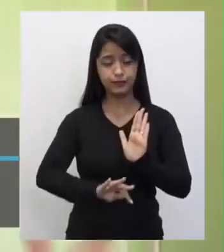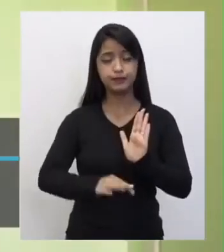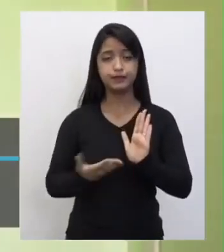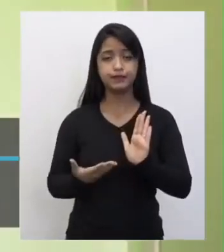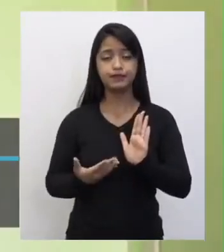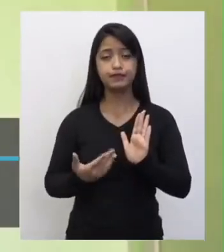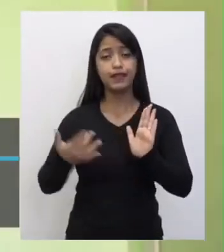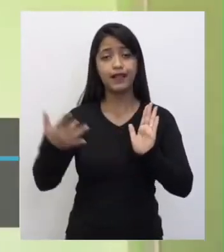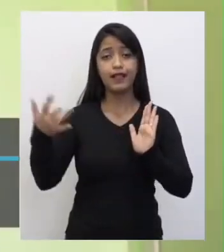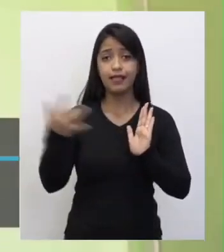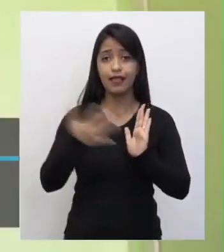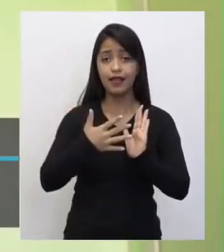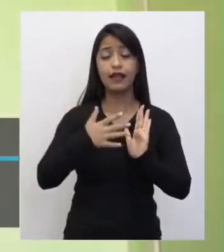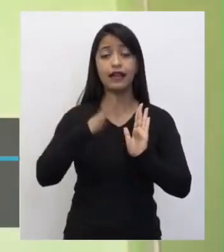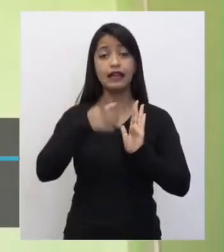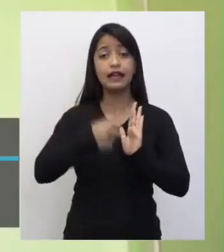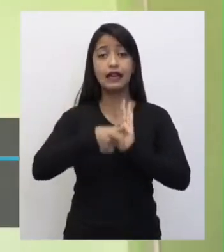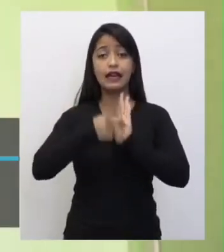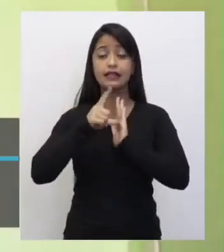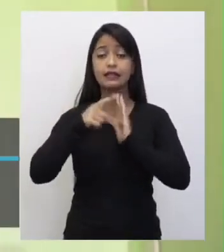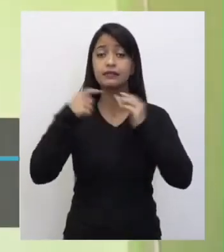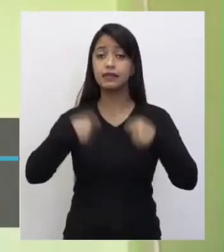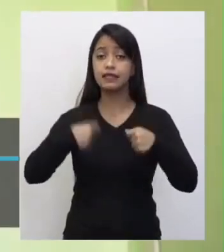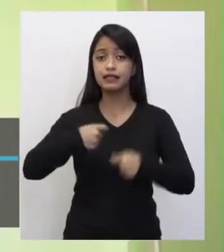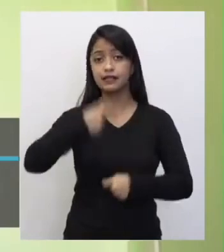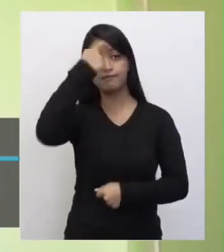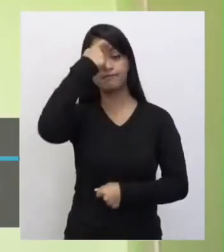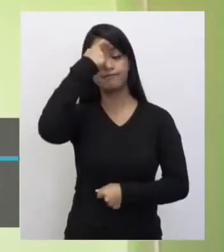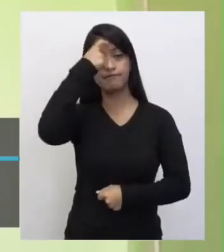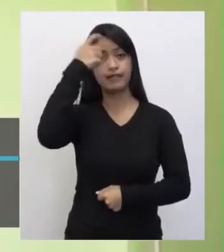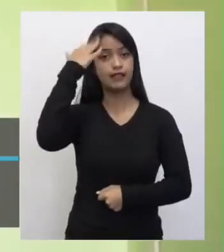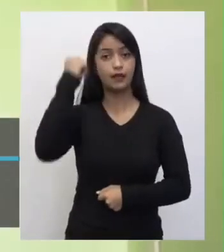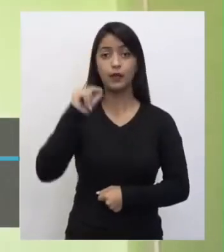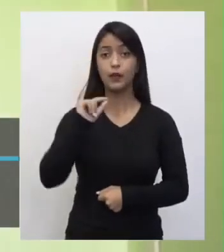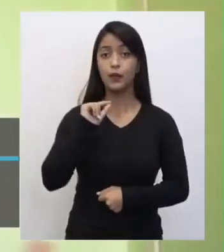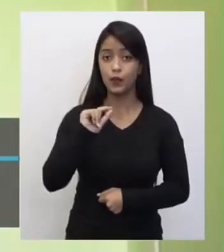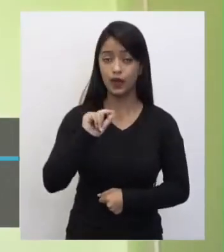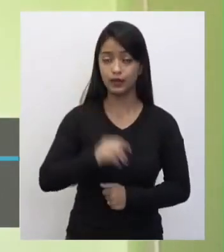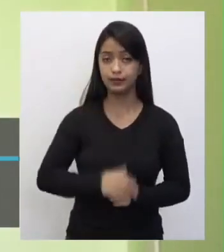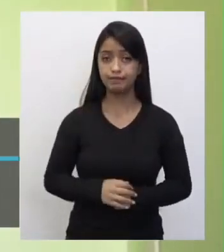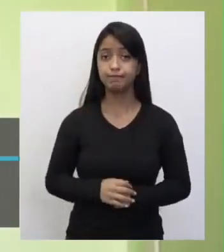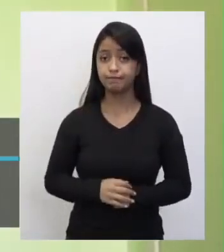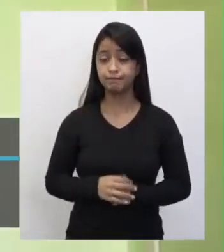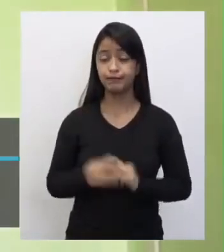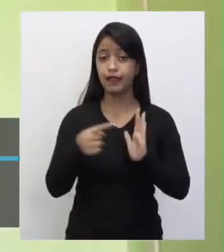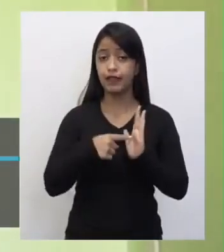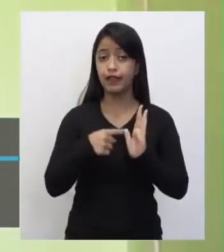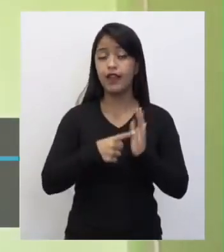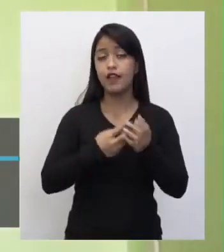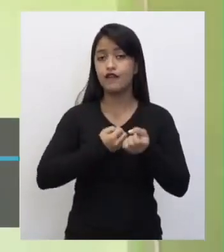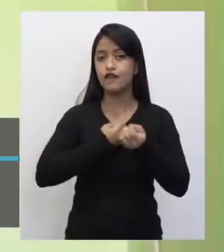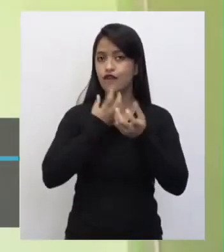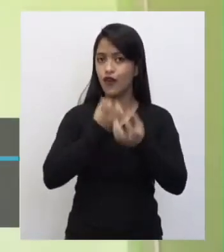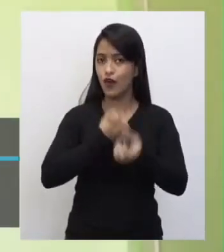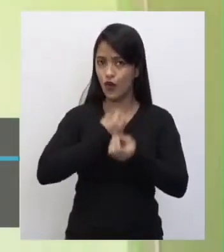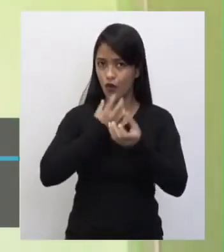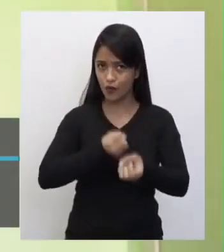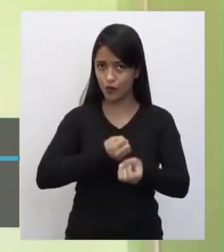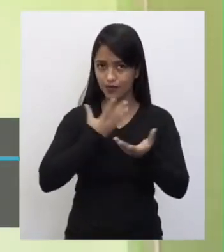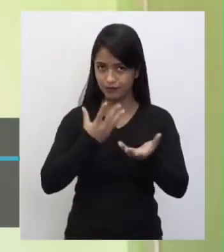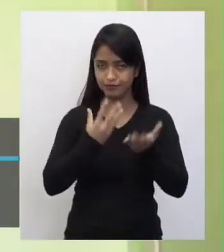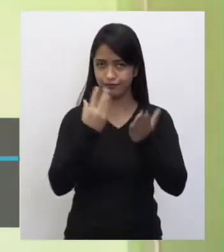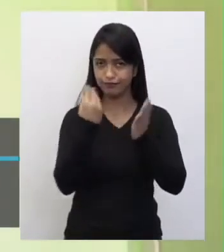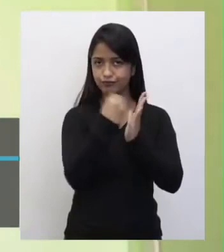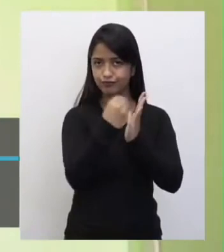devemos ter algumas coisas em mente, né? Então a gente está passando uma informação, né? Seja ela qual for, o que a gente estiver abordando no nosso